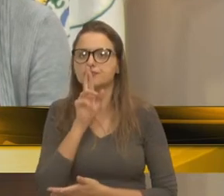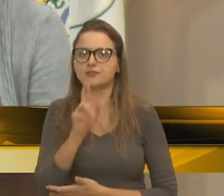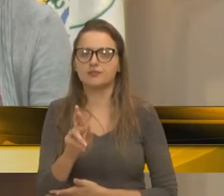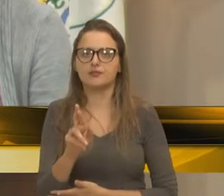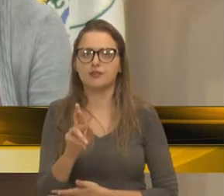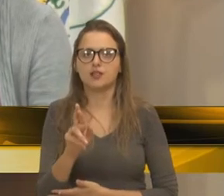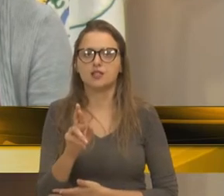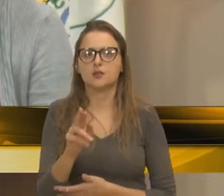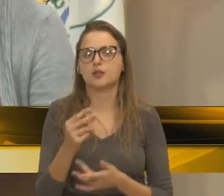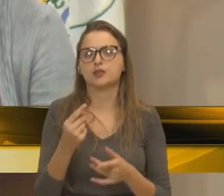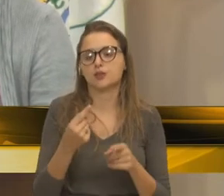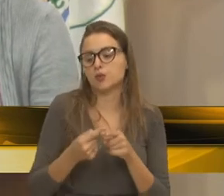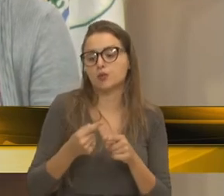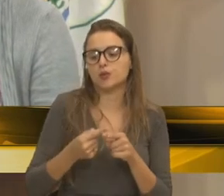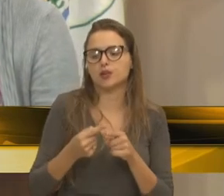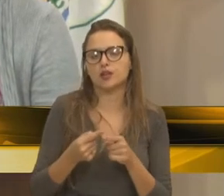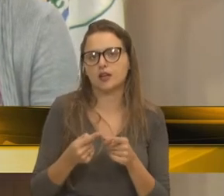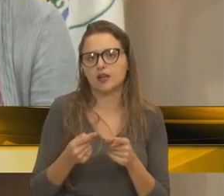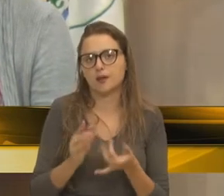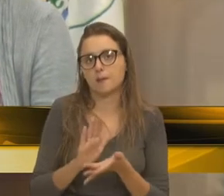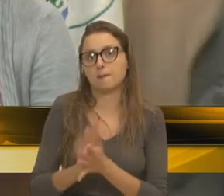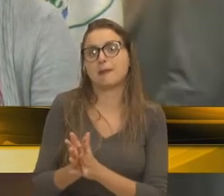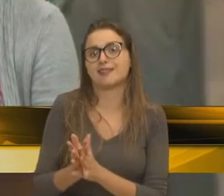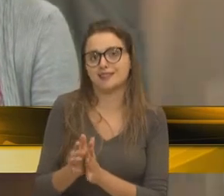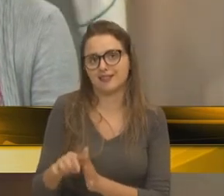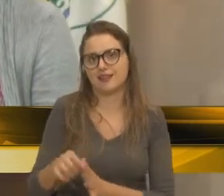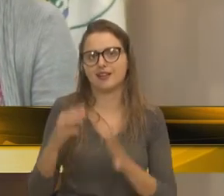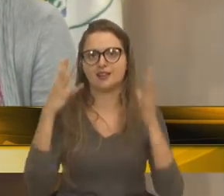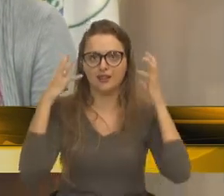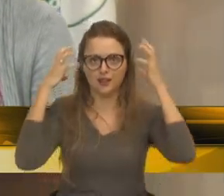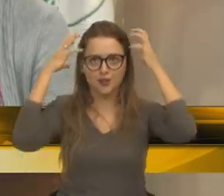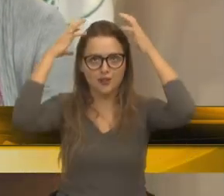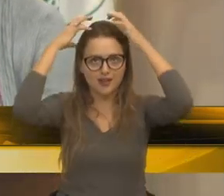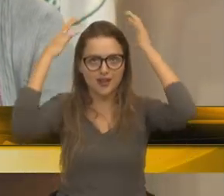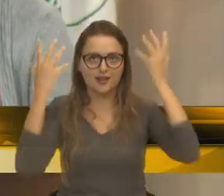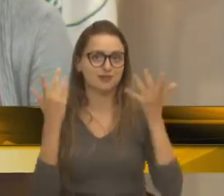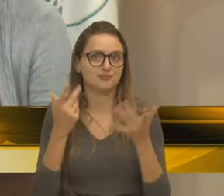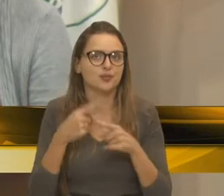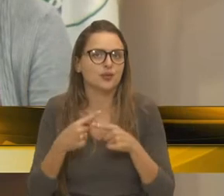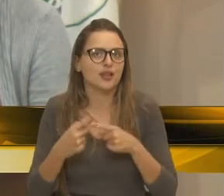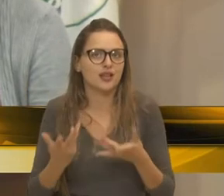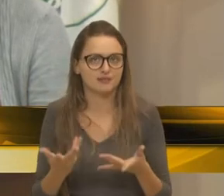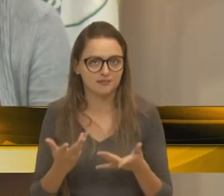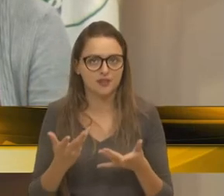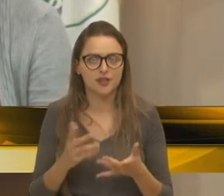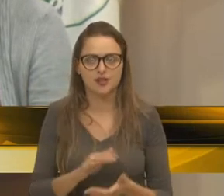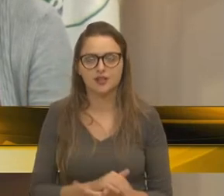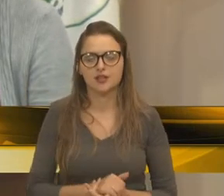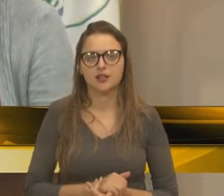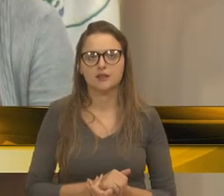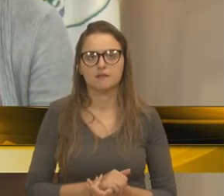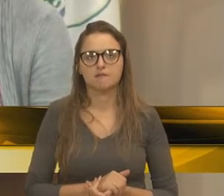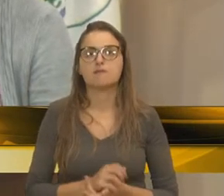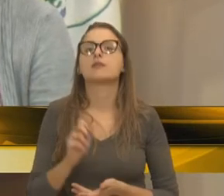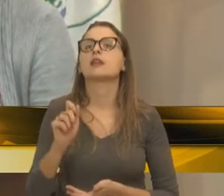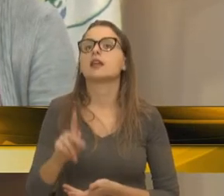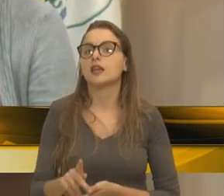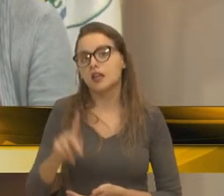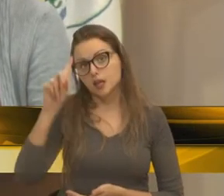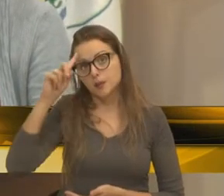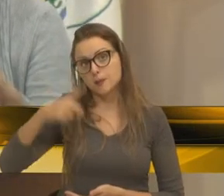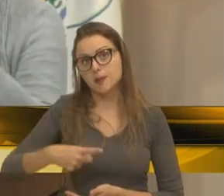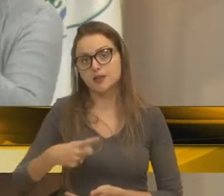às motivações, o porquê mataram a Marielle e quem mandou